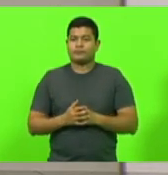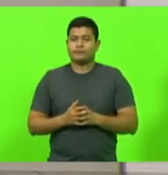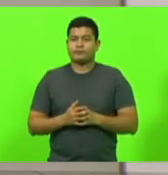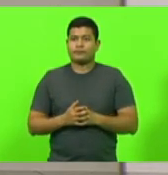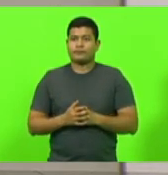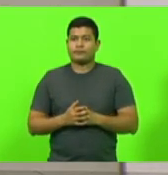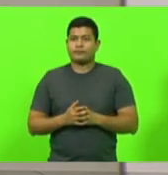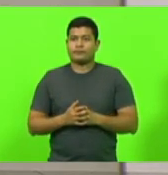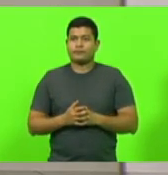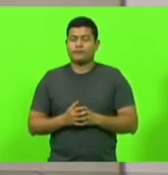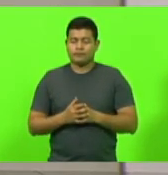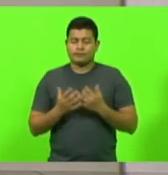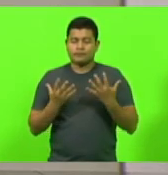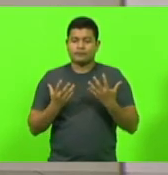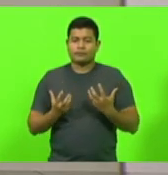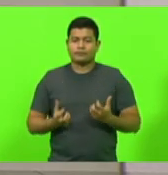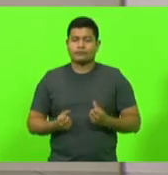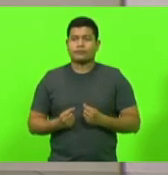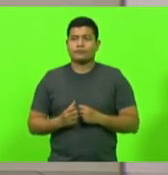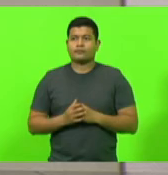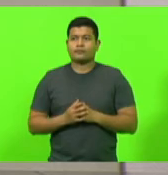Requerimento atendido.